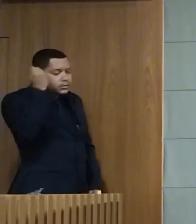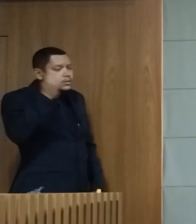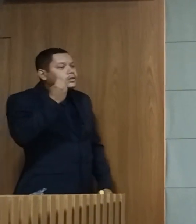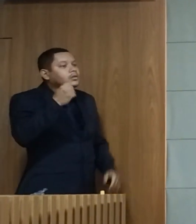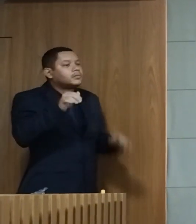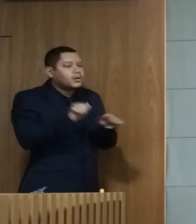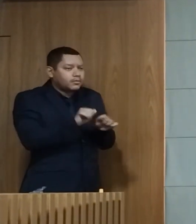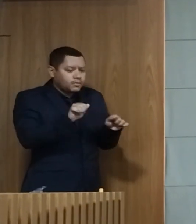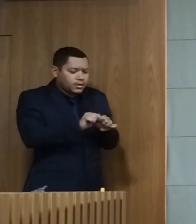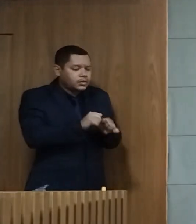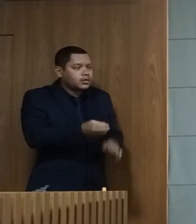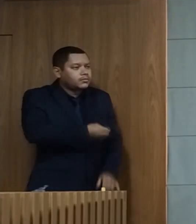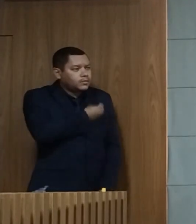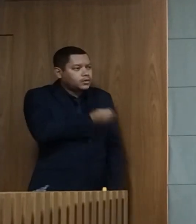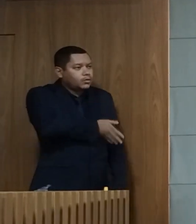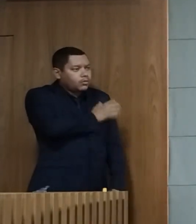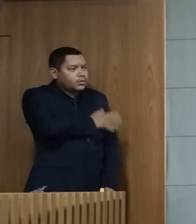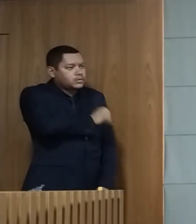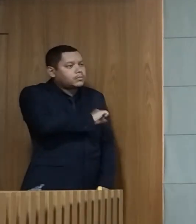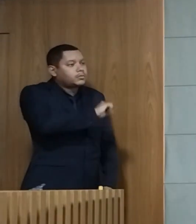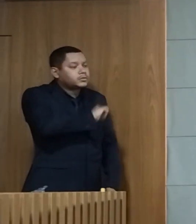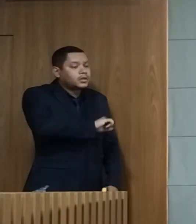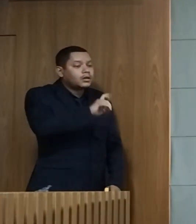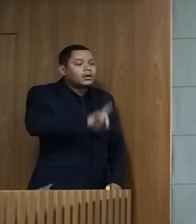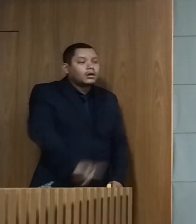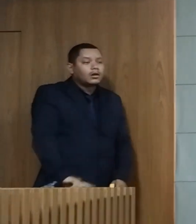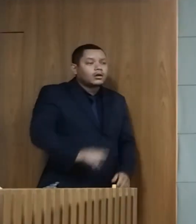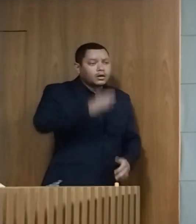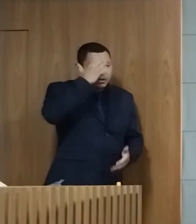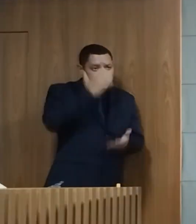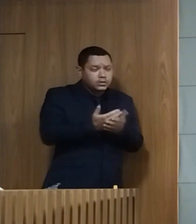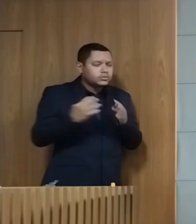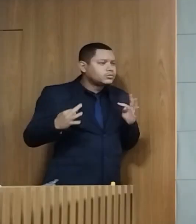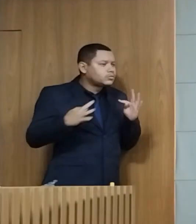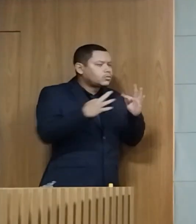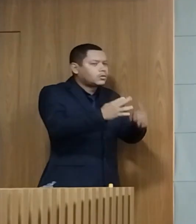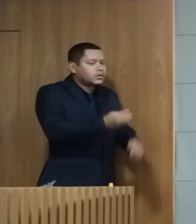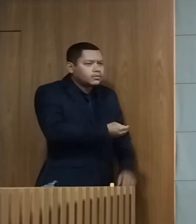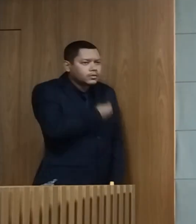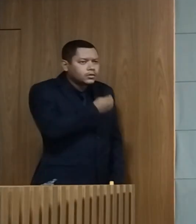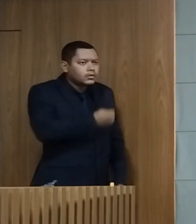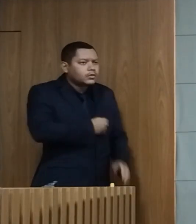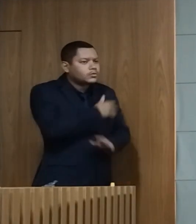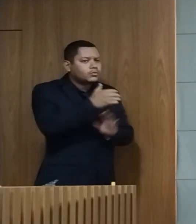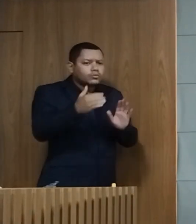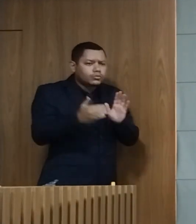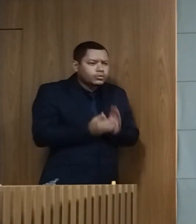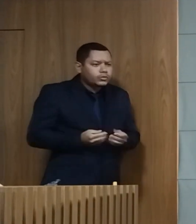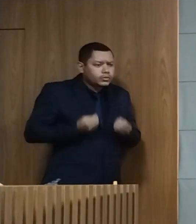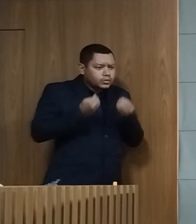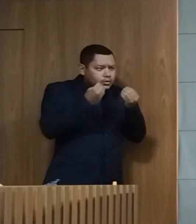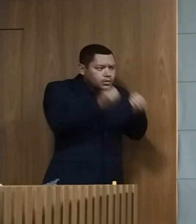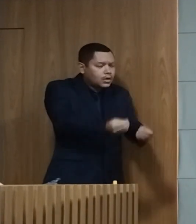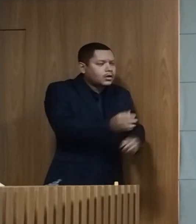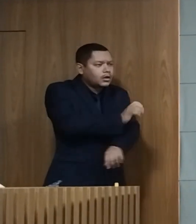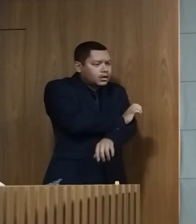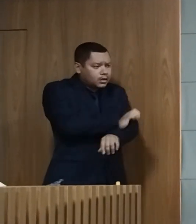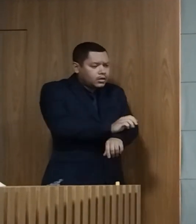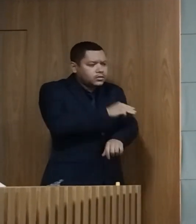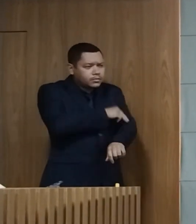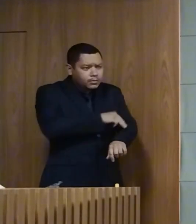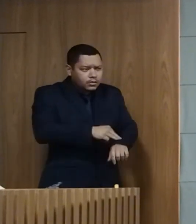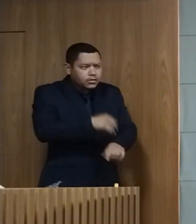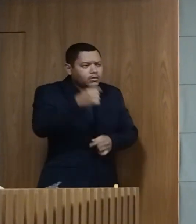que é a origem de toda a racionalidade, aquele que é o fundamento de toda a existência, e aquele que dá sentido para a ética, para a moral,